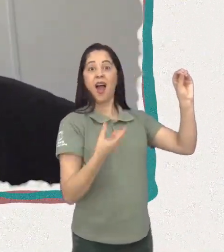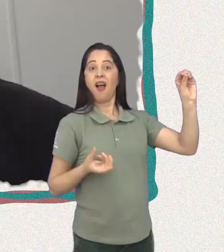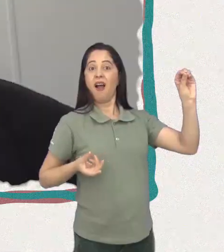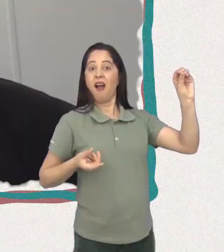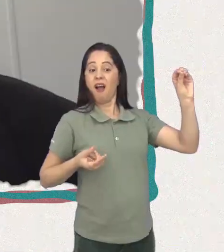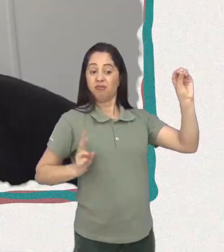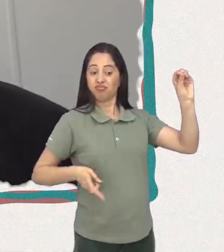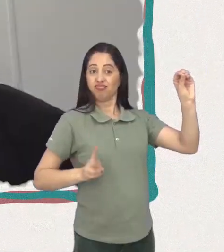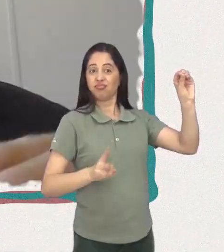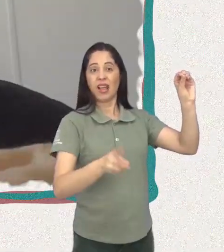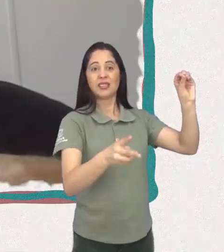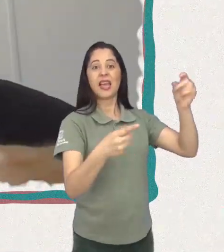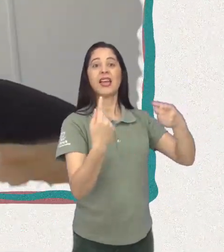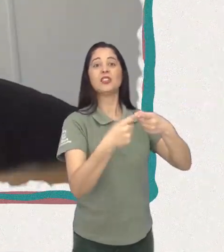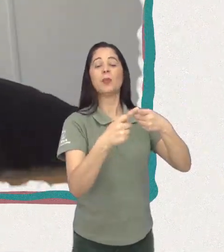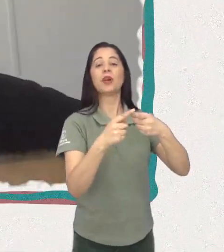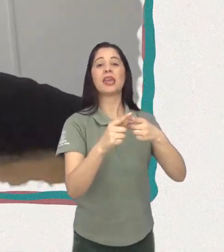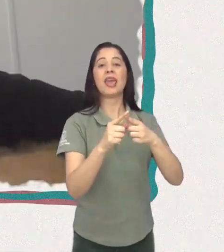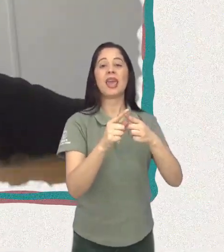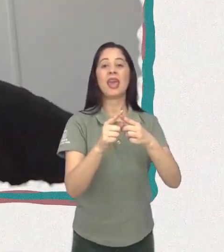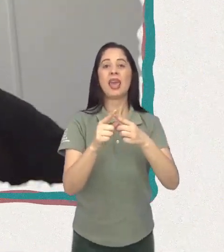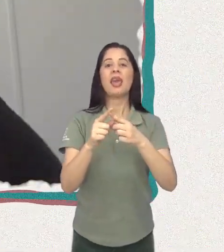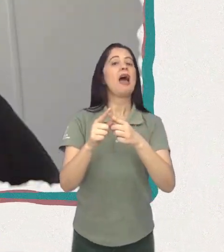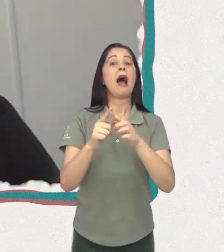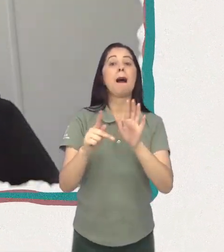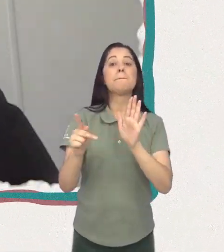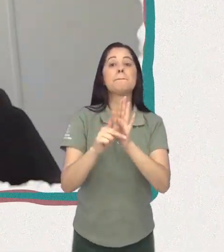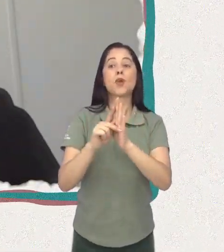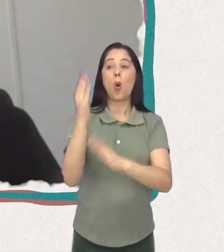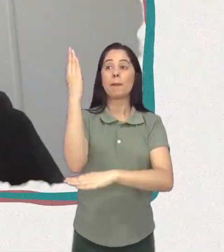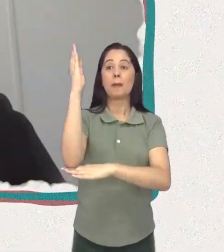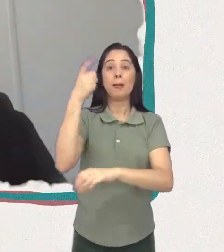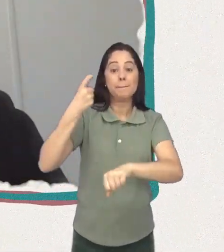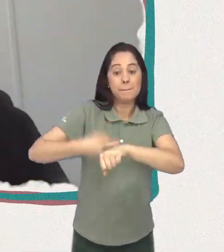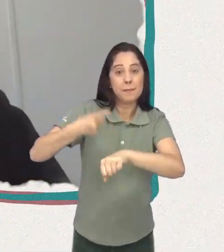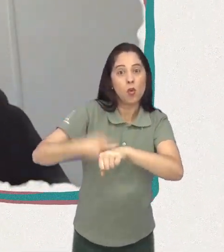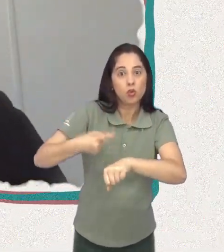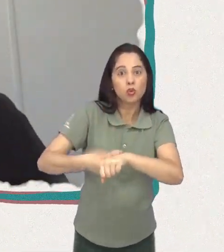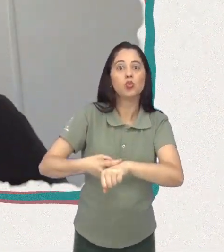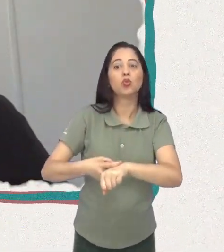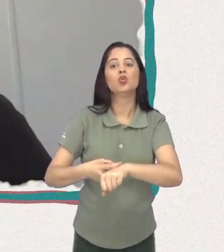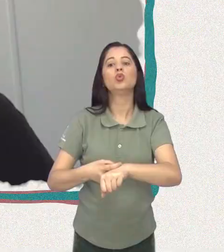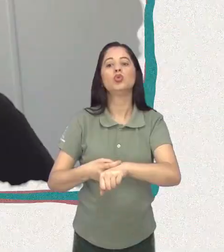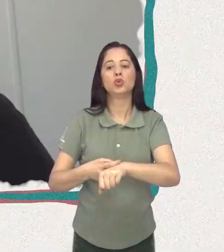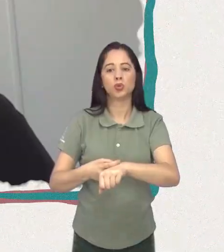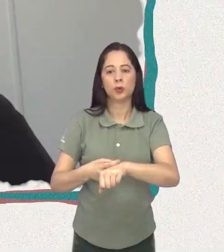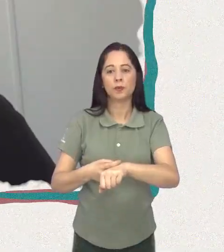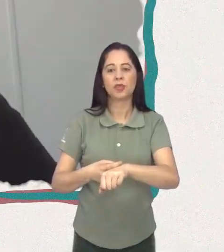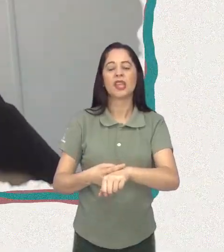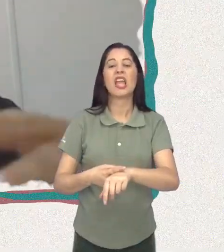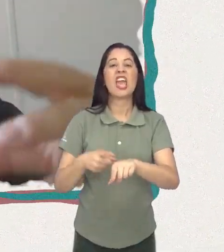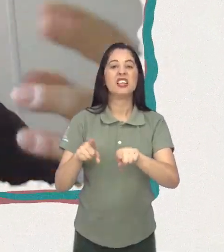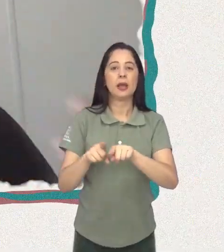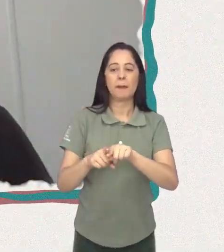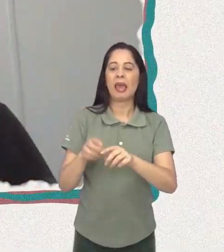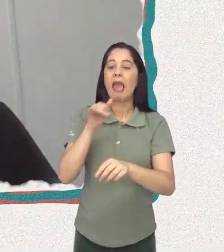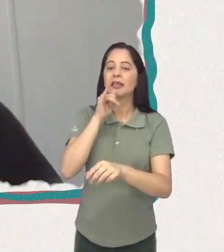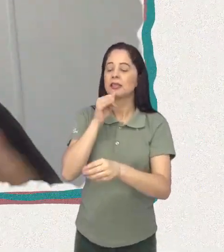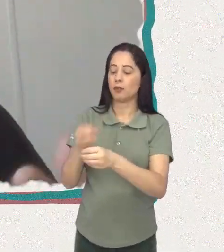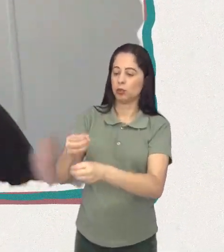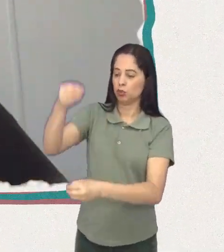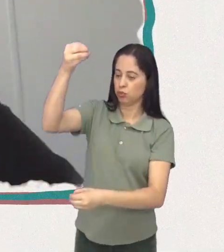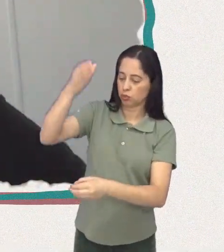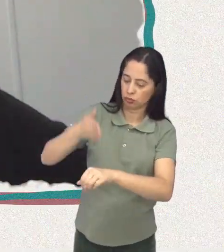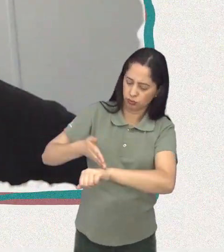material vai ficar por mais tempo, porque as fibras do bambu são altamente resistentes. E o residual que sobra